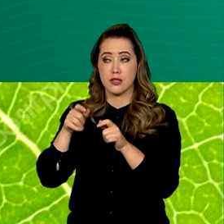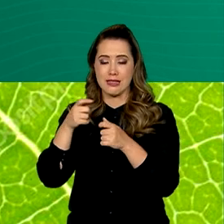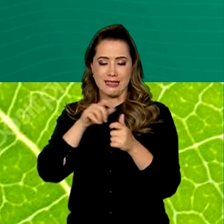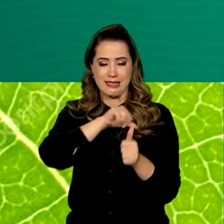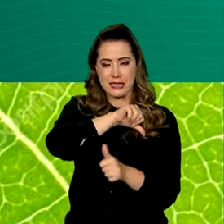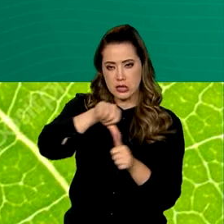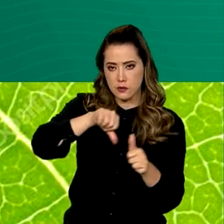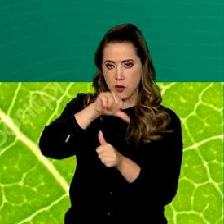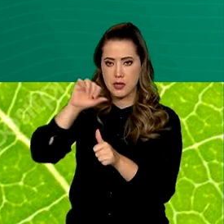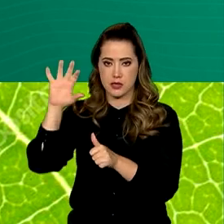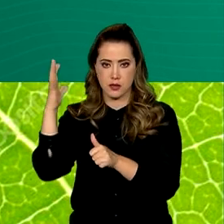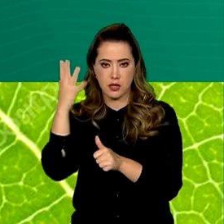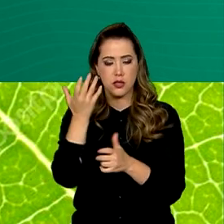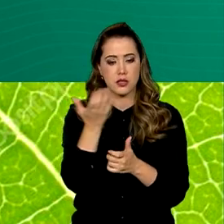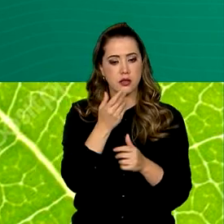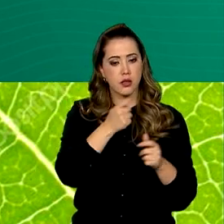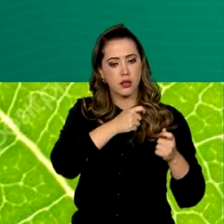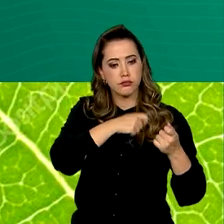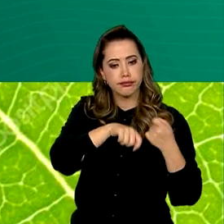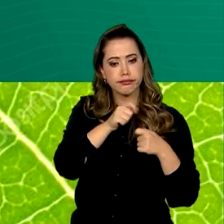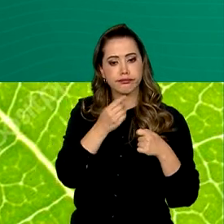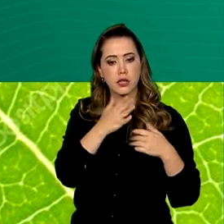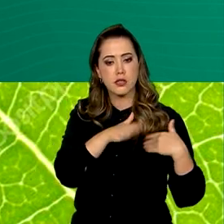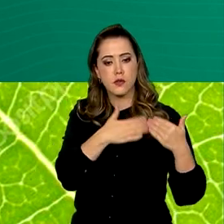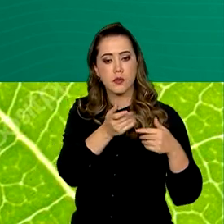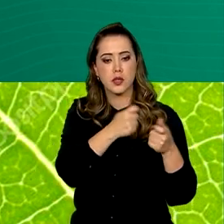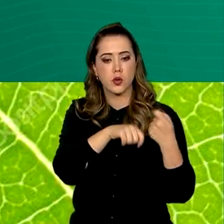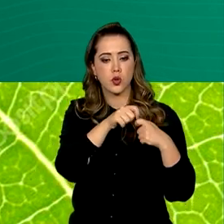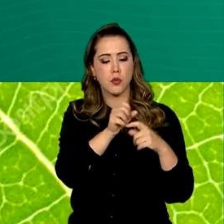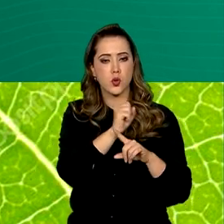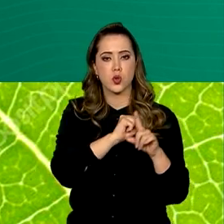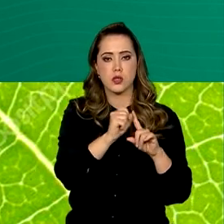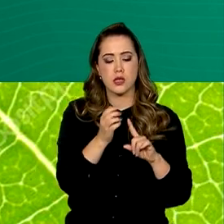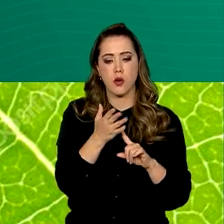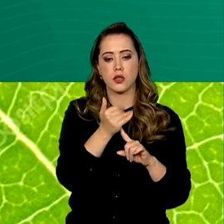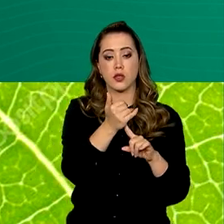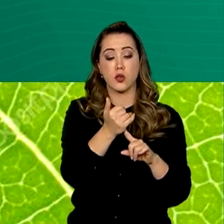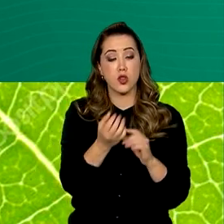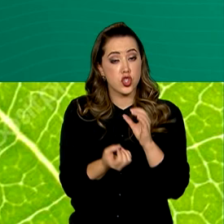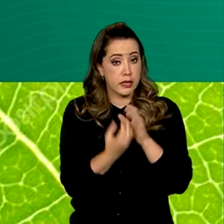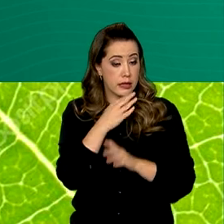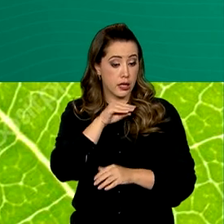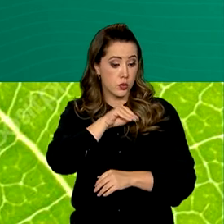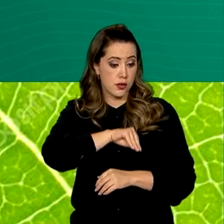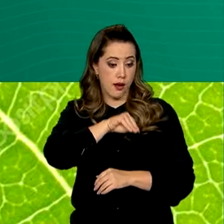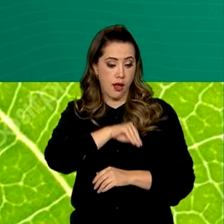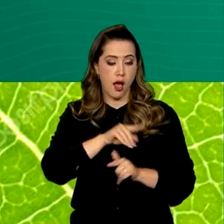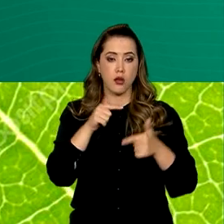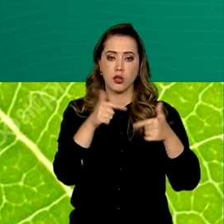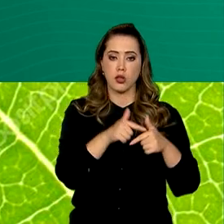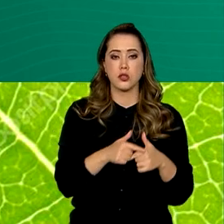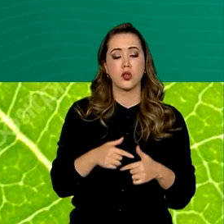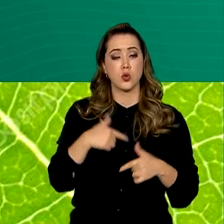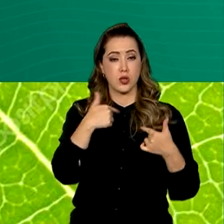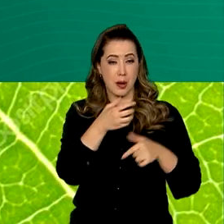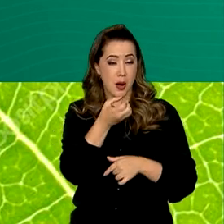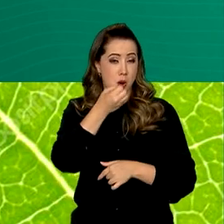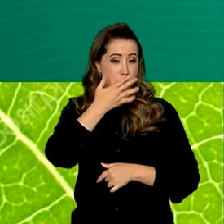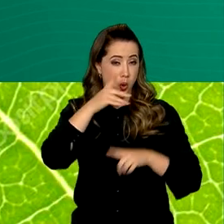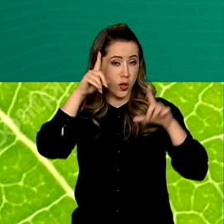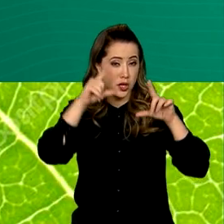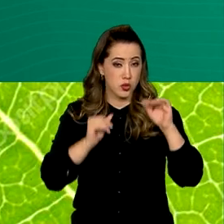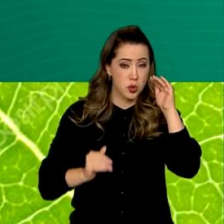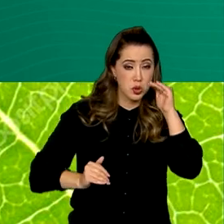social e tecnológico do Brasil, gerando emprego e renda, levando em consideração o emprego decente, que diminua